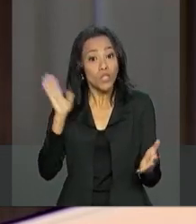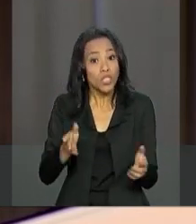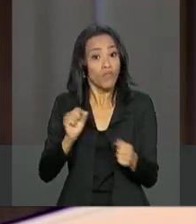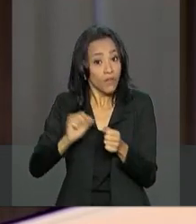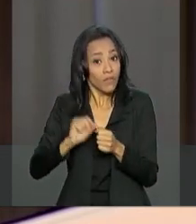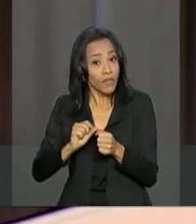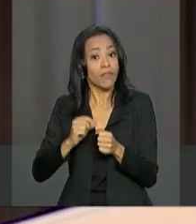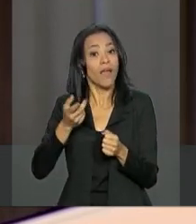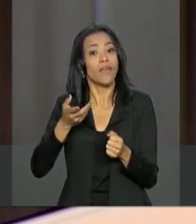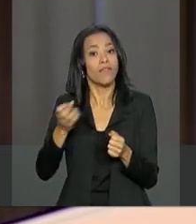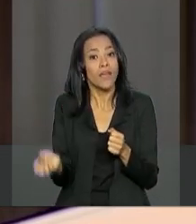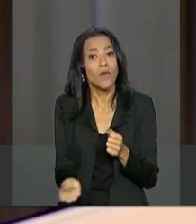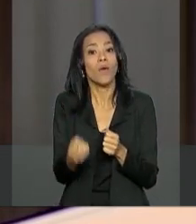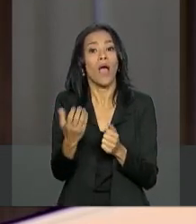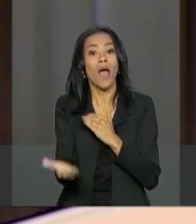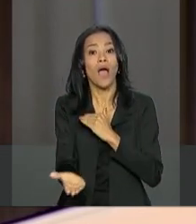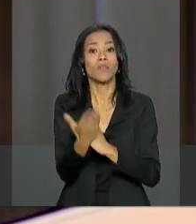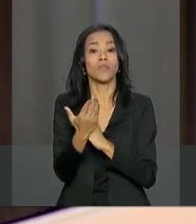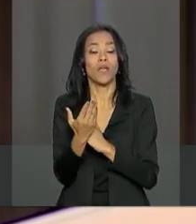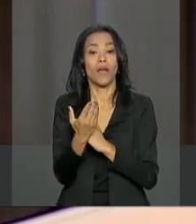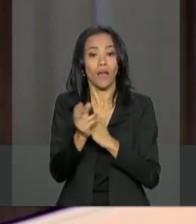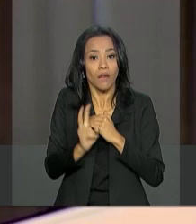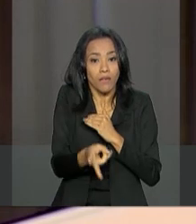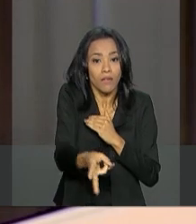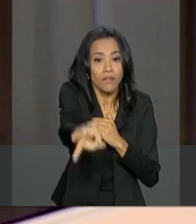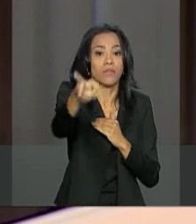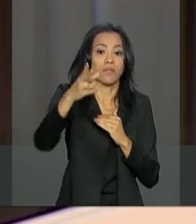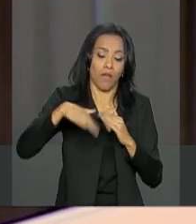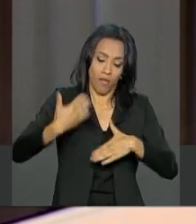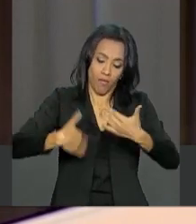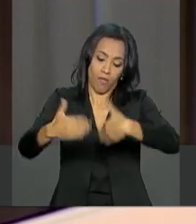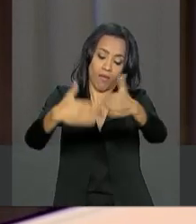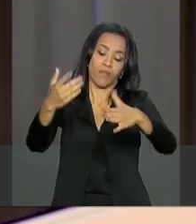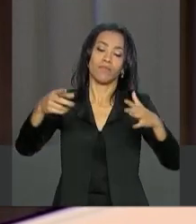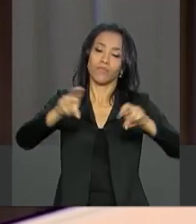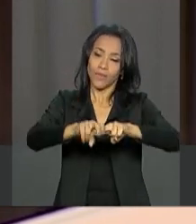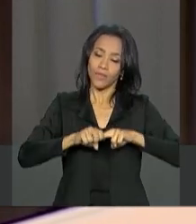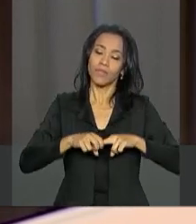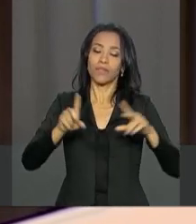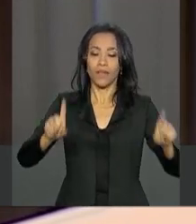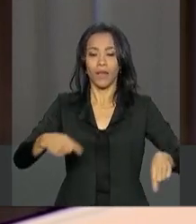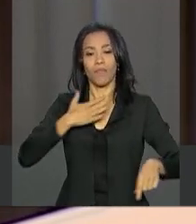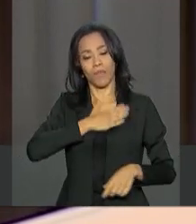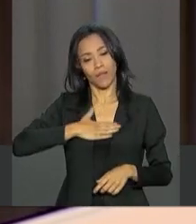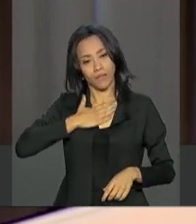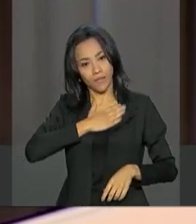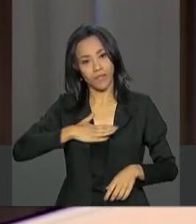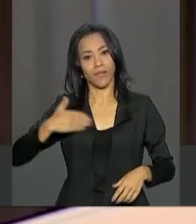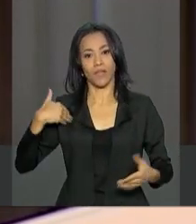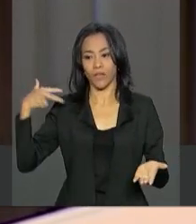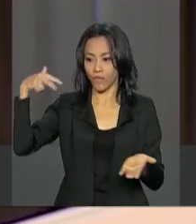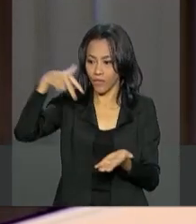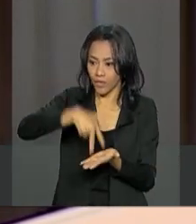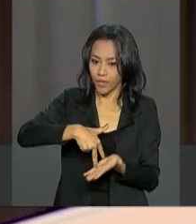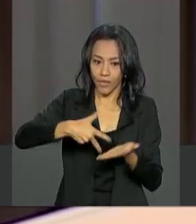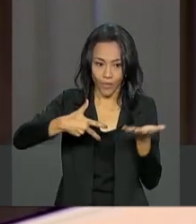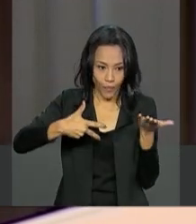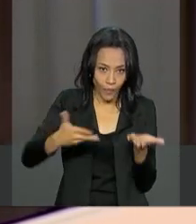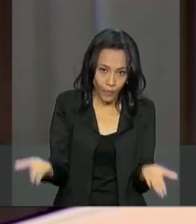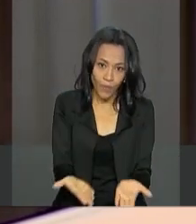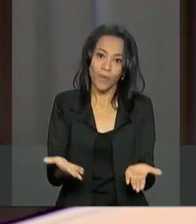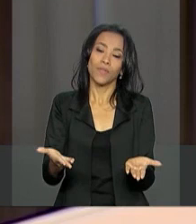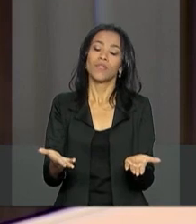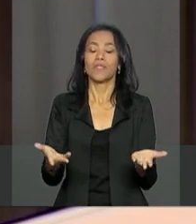que virá a ser feito. De modo que, com este prazer extraordinário que eu venho aqui,